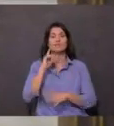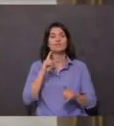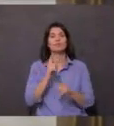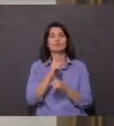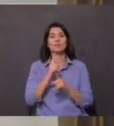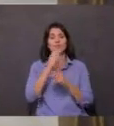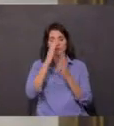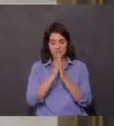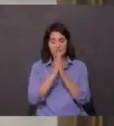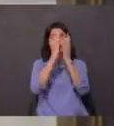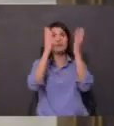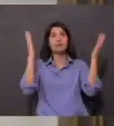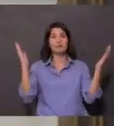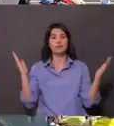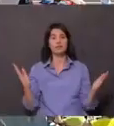Magnificat.